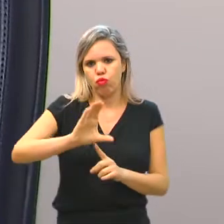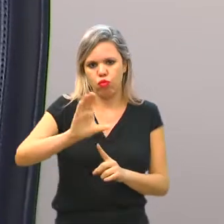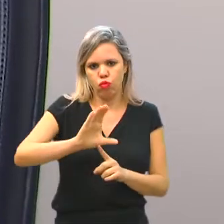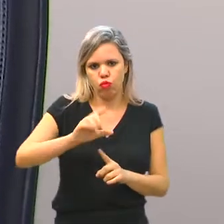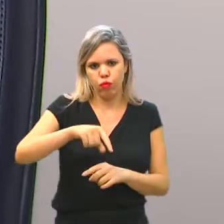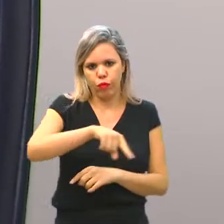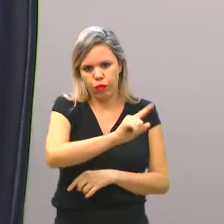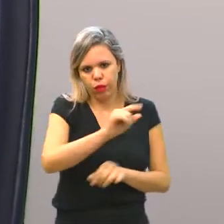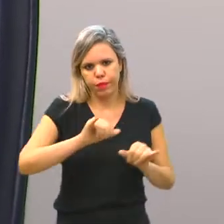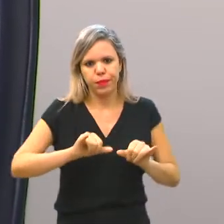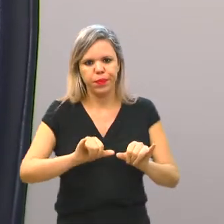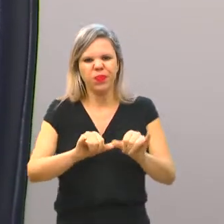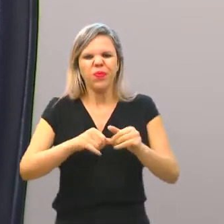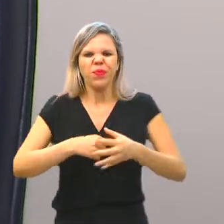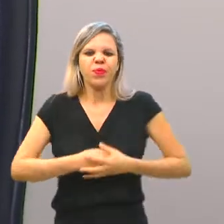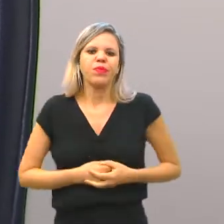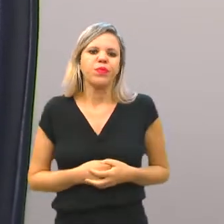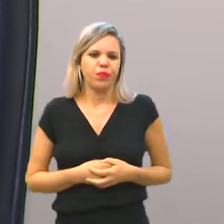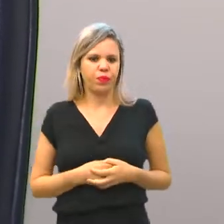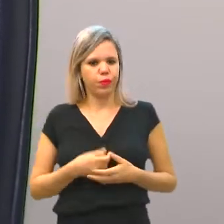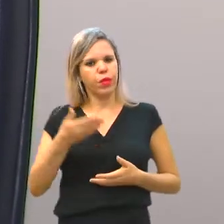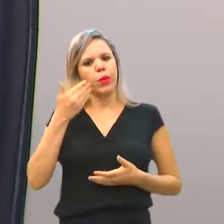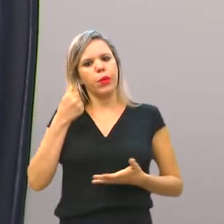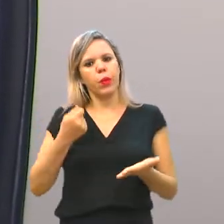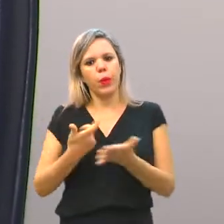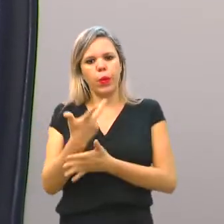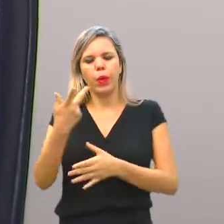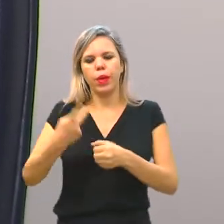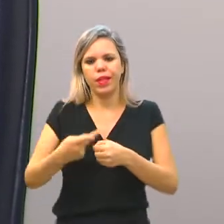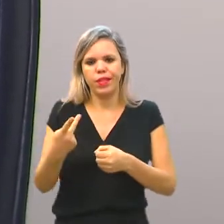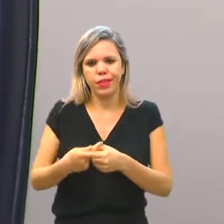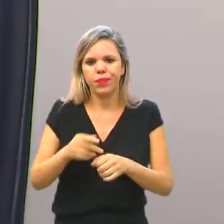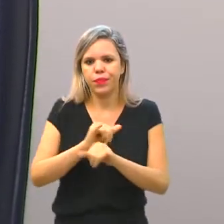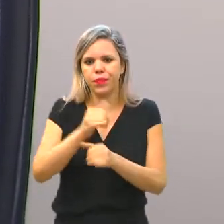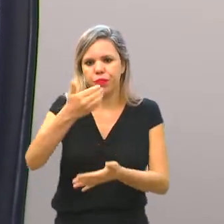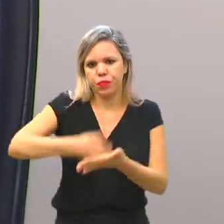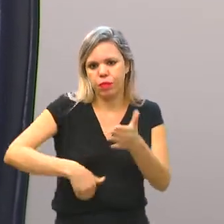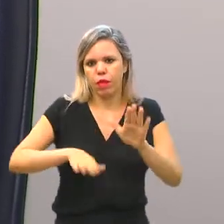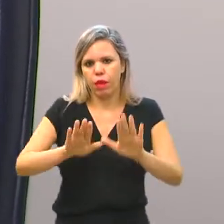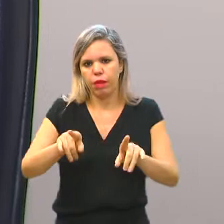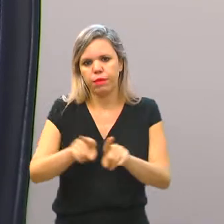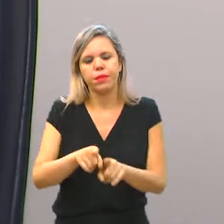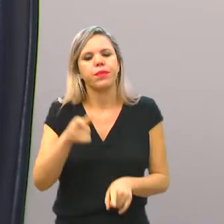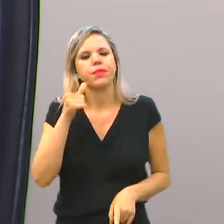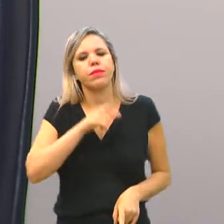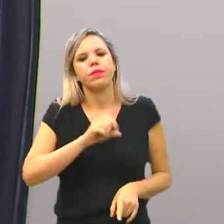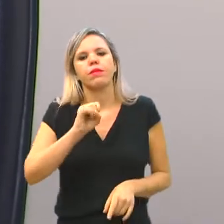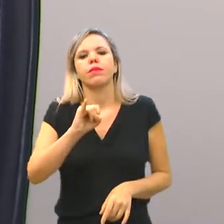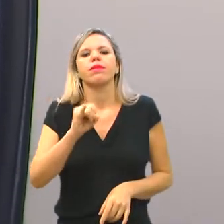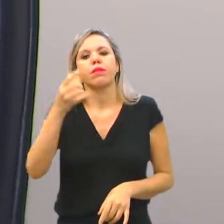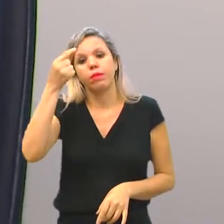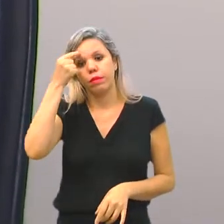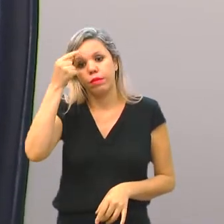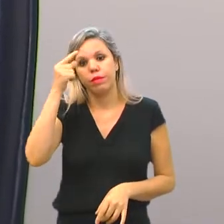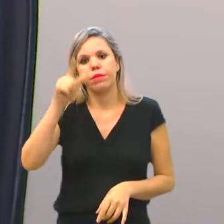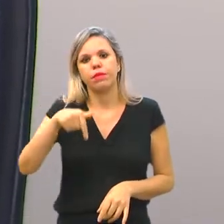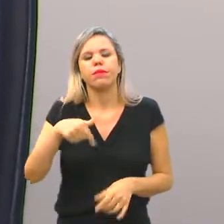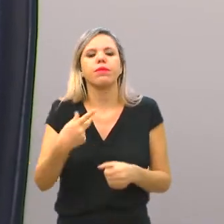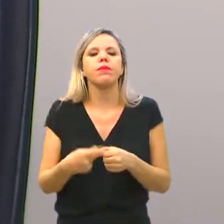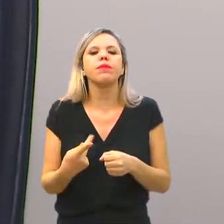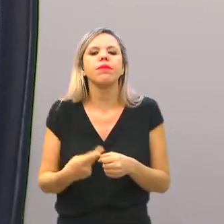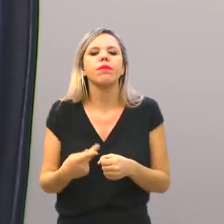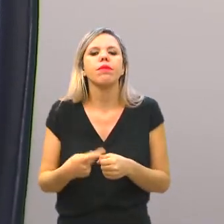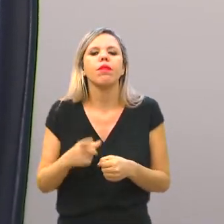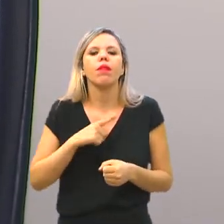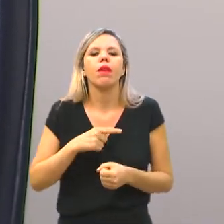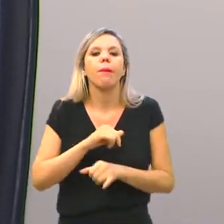comum que vá ao supermercado adquirir produtos em promoção, mas ele adquirir ciente que